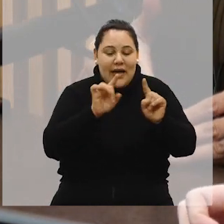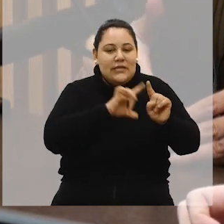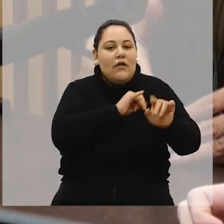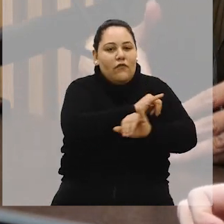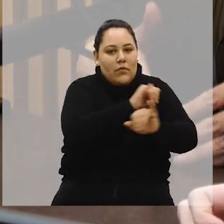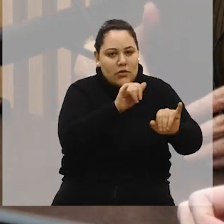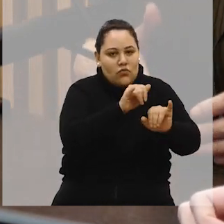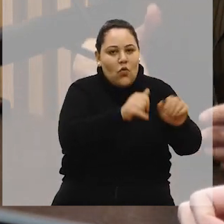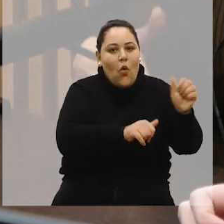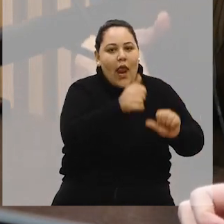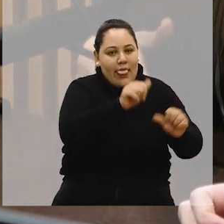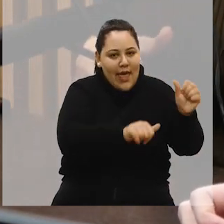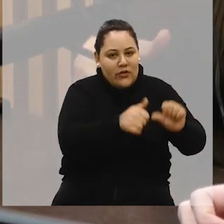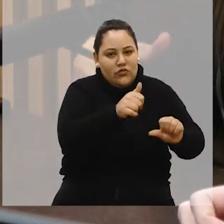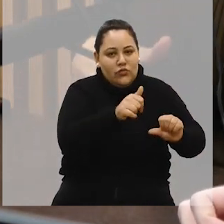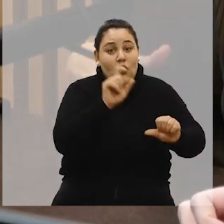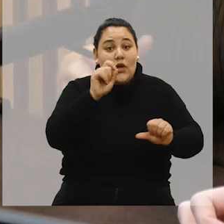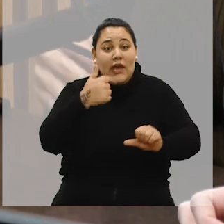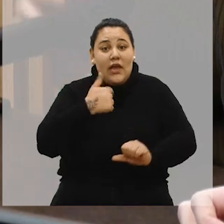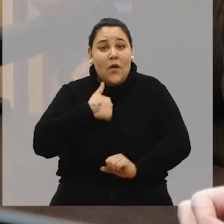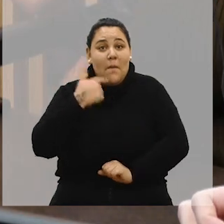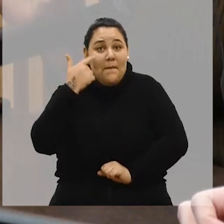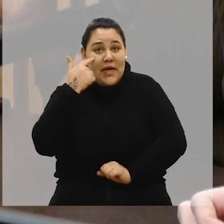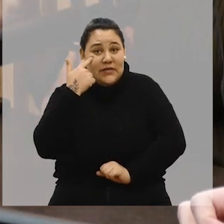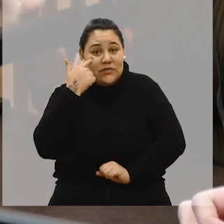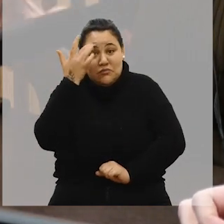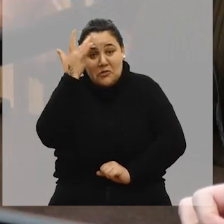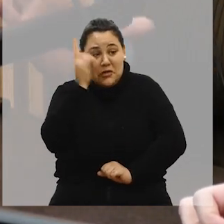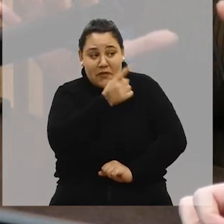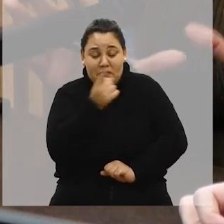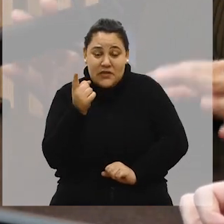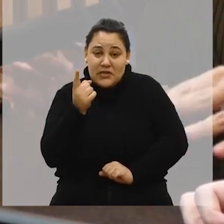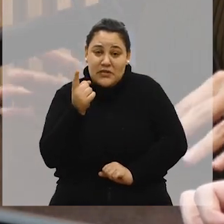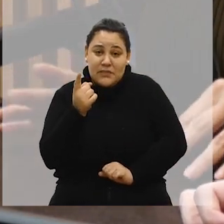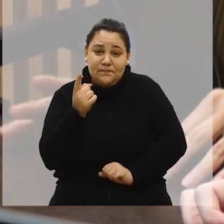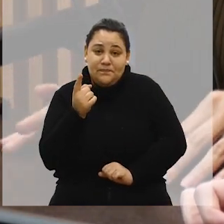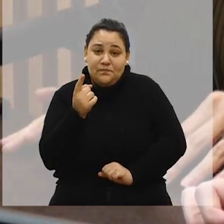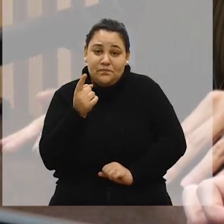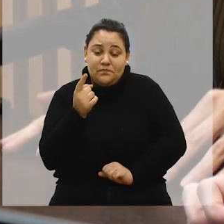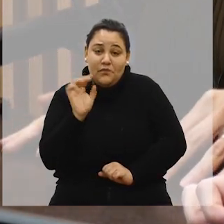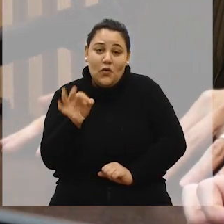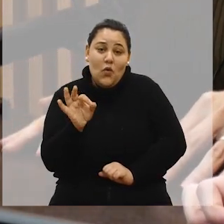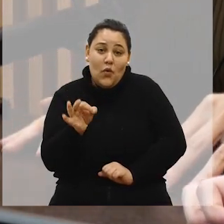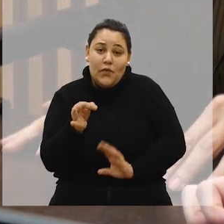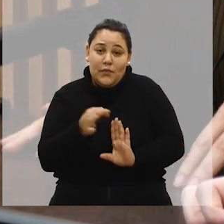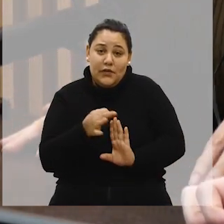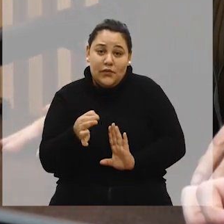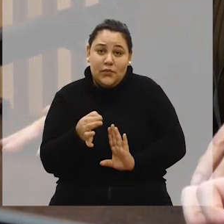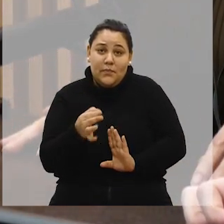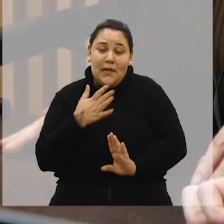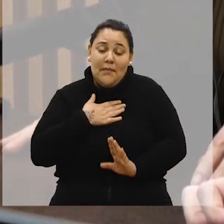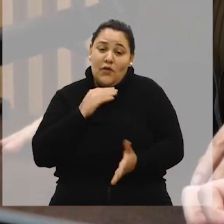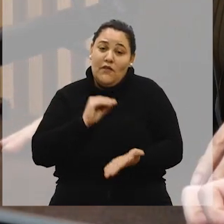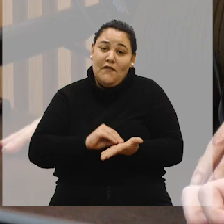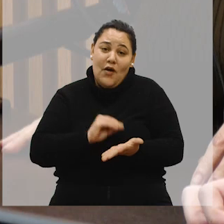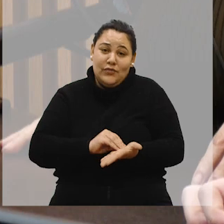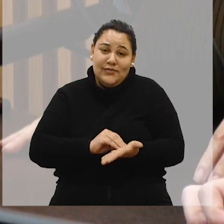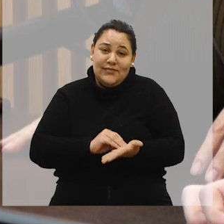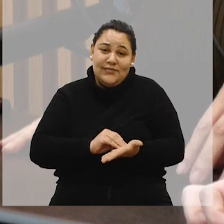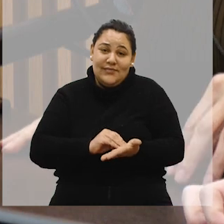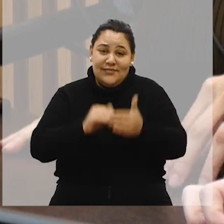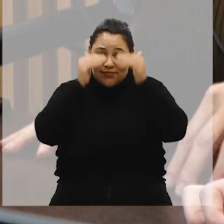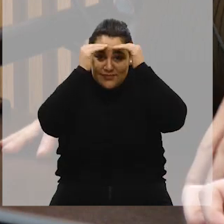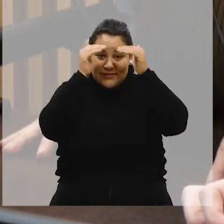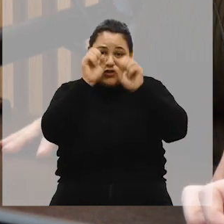qualidade. O que eu penso, né, veja se para vocês também faz sentido, que falta é educação.